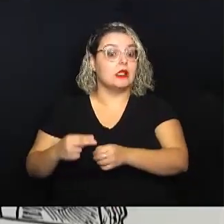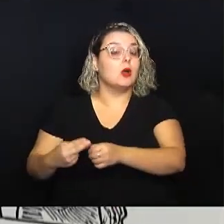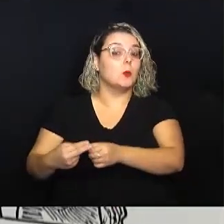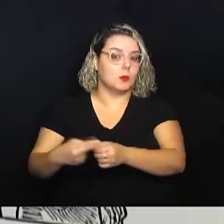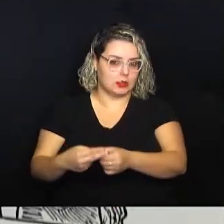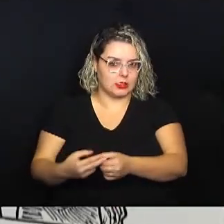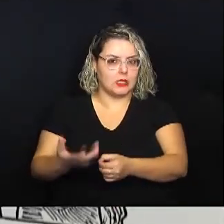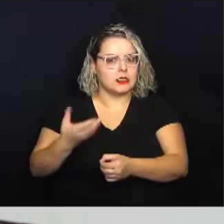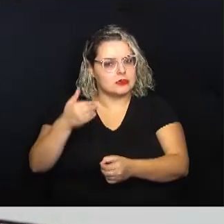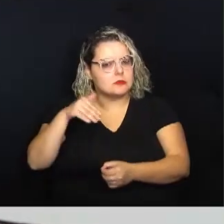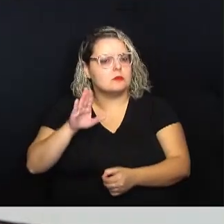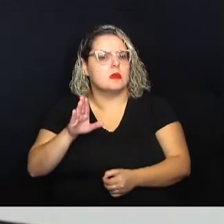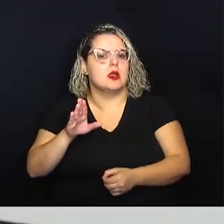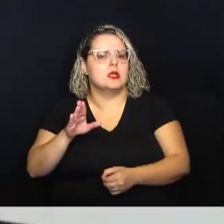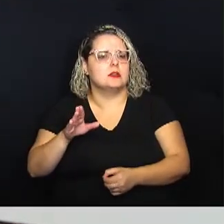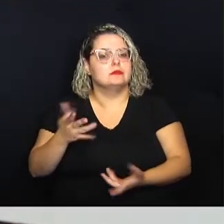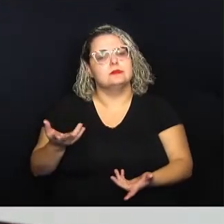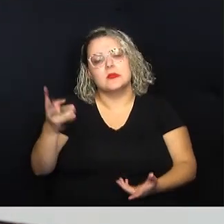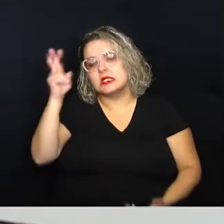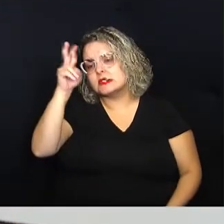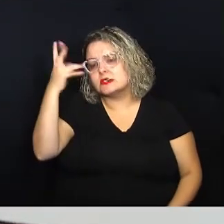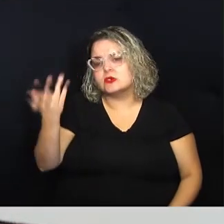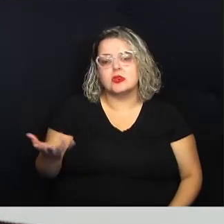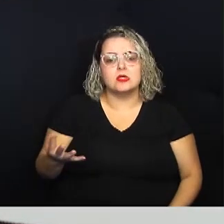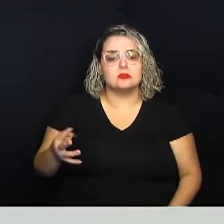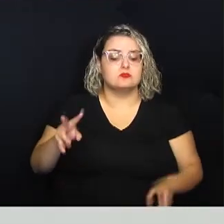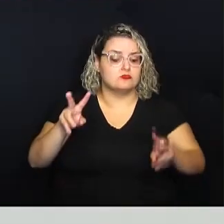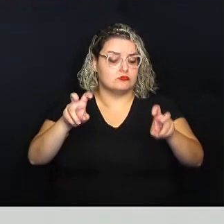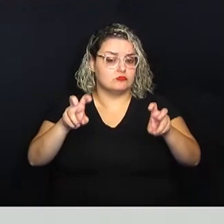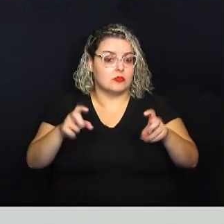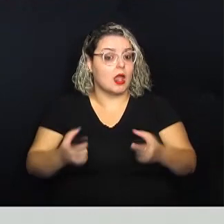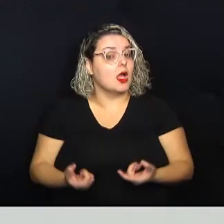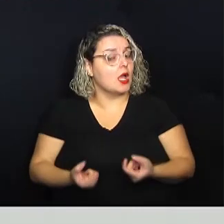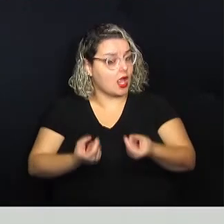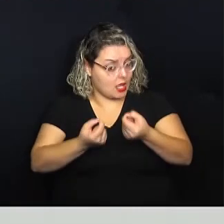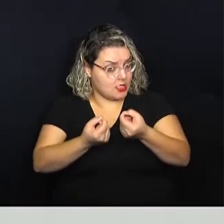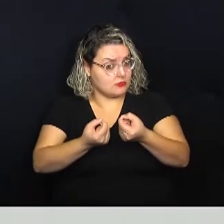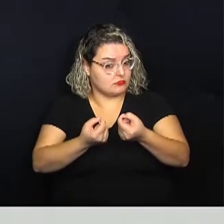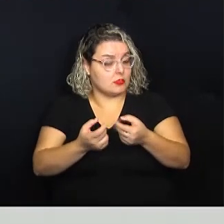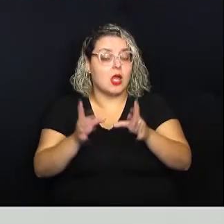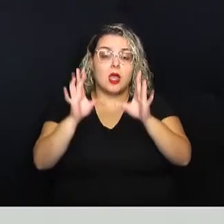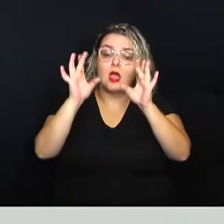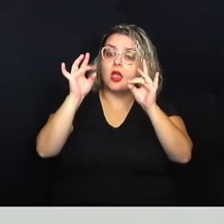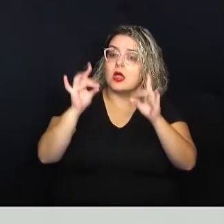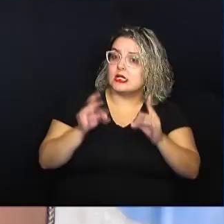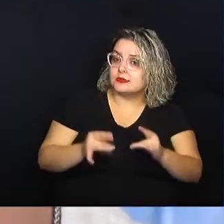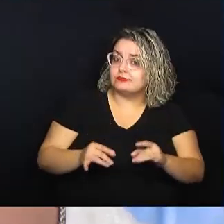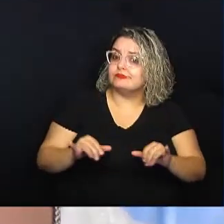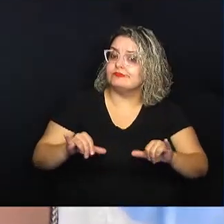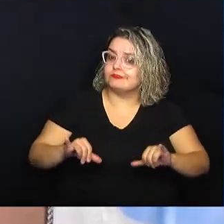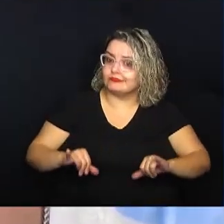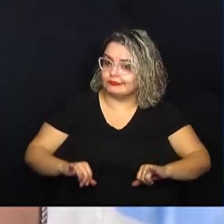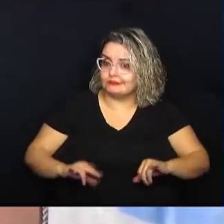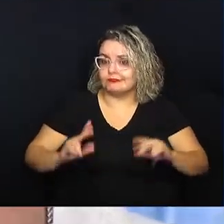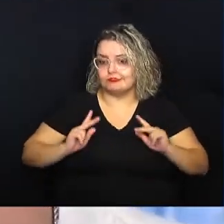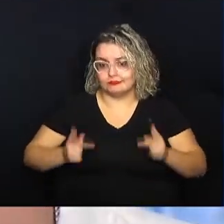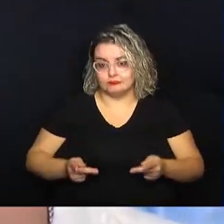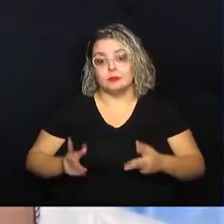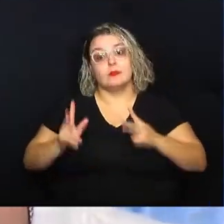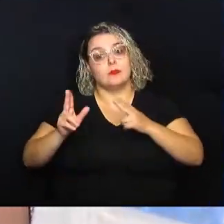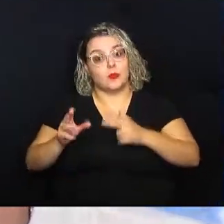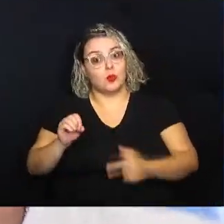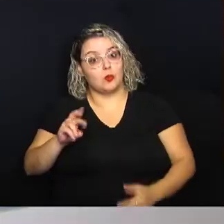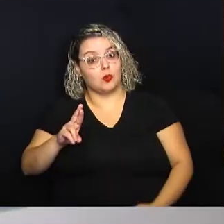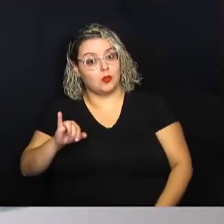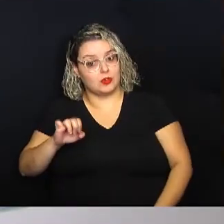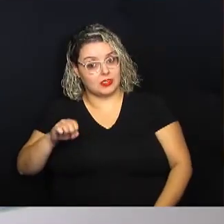quis ir além dos clichês de histórias com a temática câncer e se aprofundou no sofrimento humano. De acordo com o